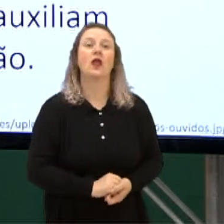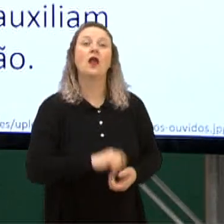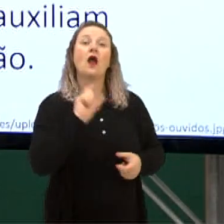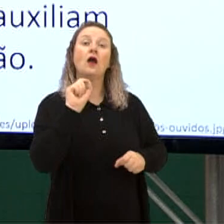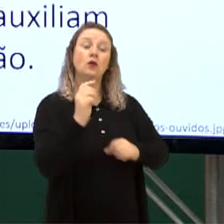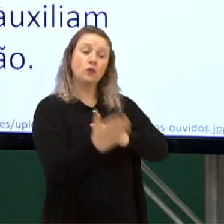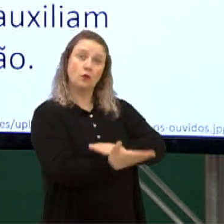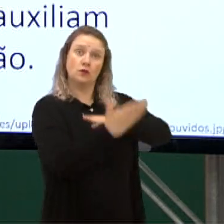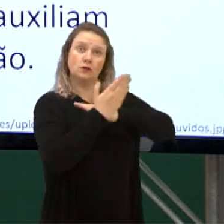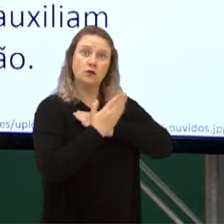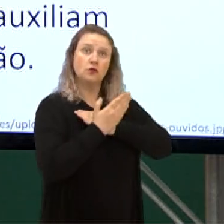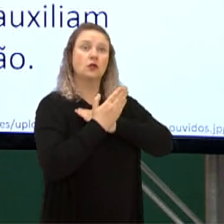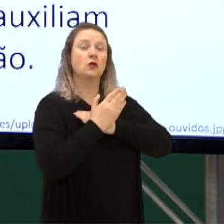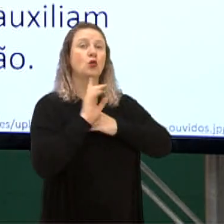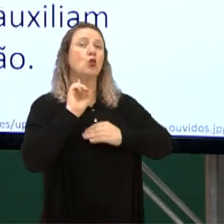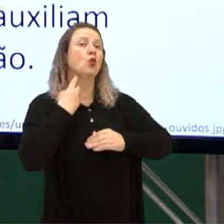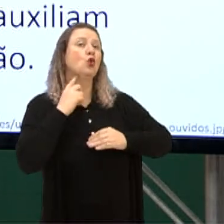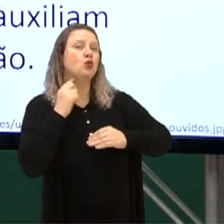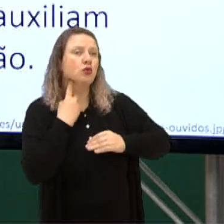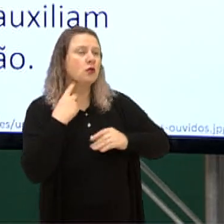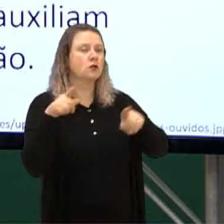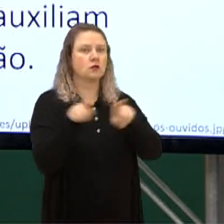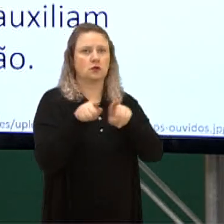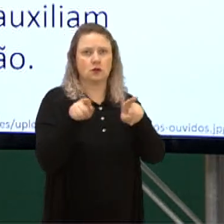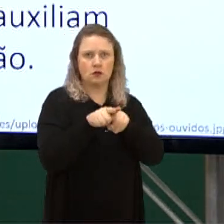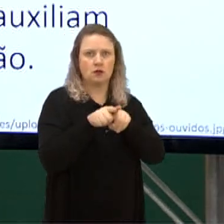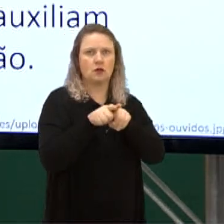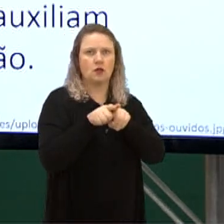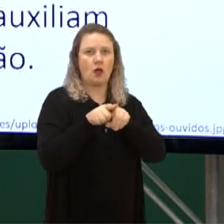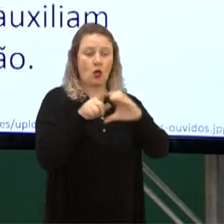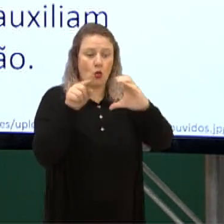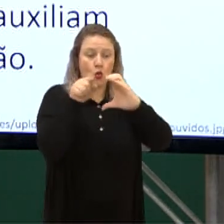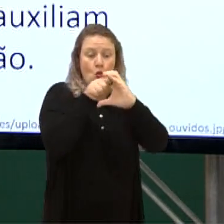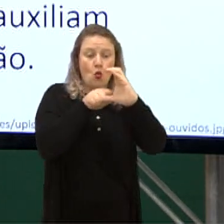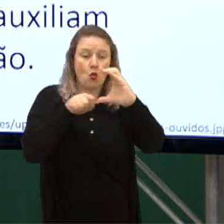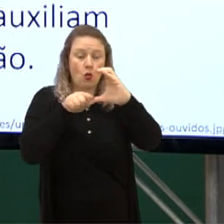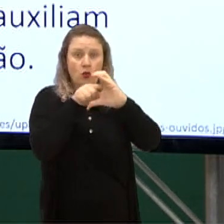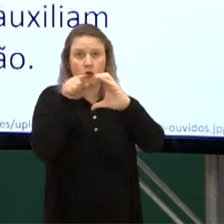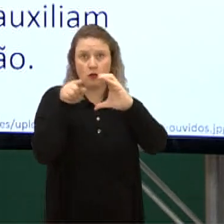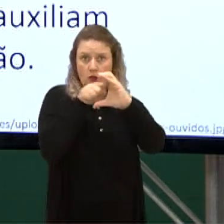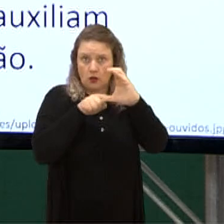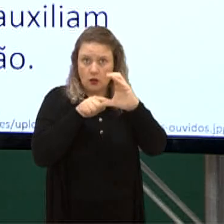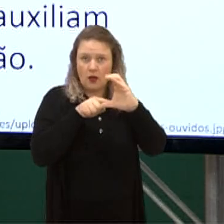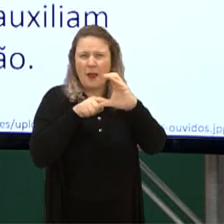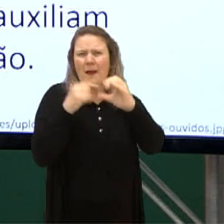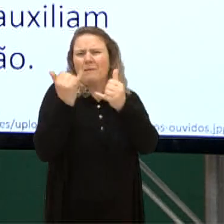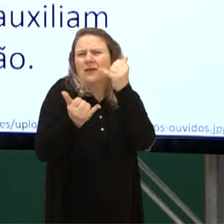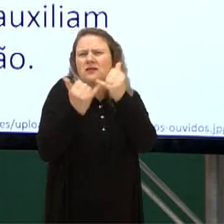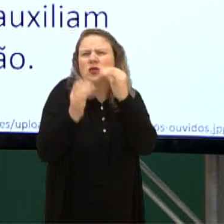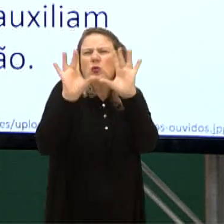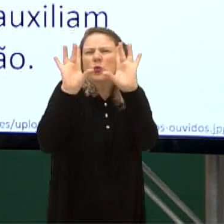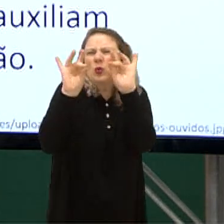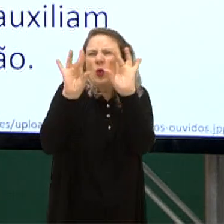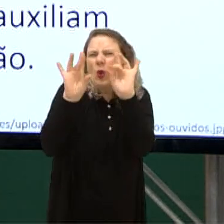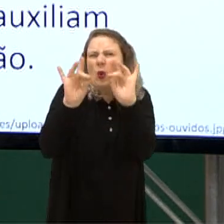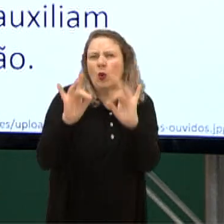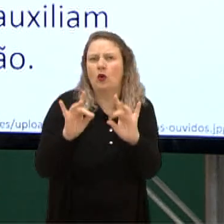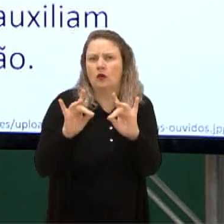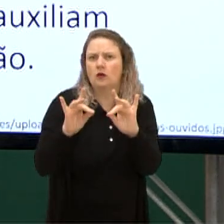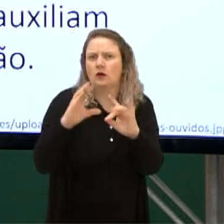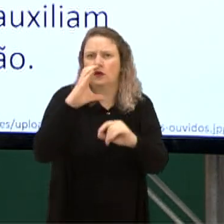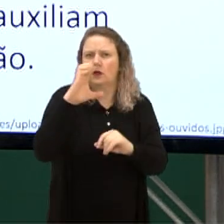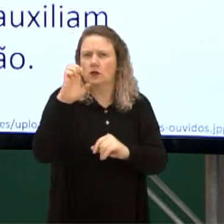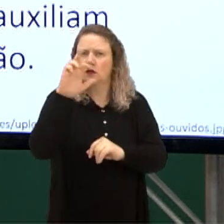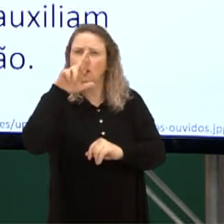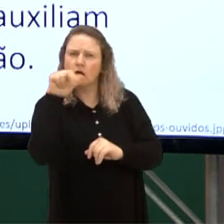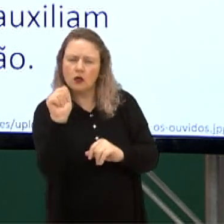segurar sujeiras, poluentes que entram no ouvido. E a cera é uma espécie de cola. Esse cerume junta